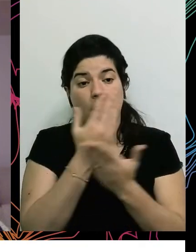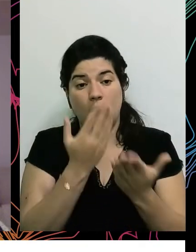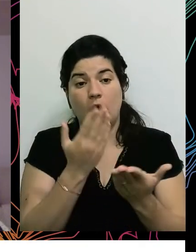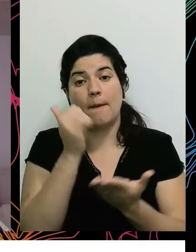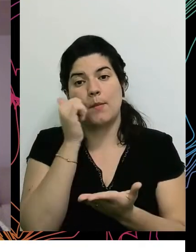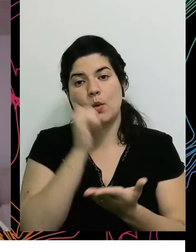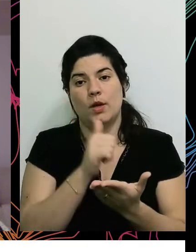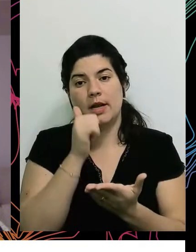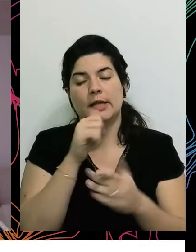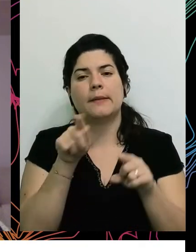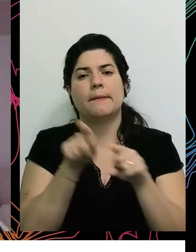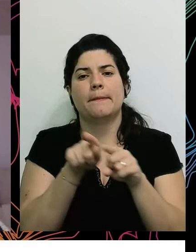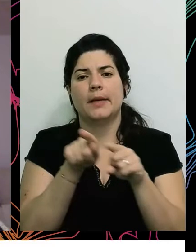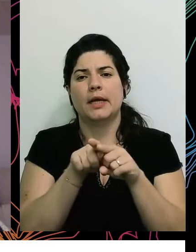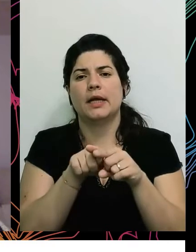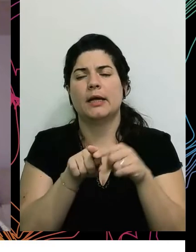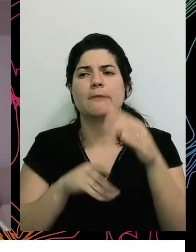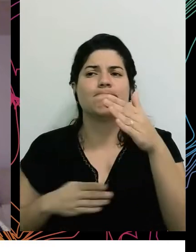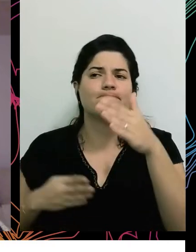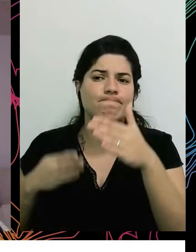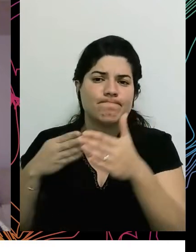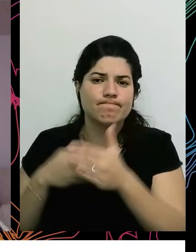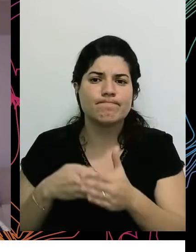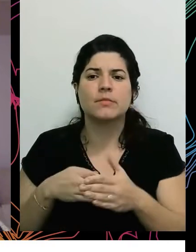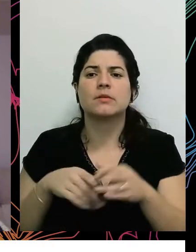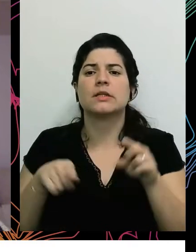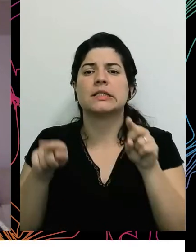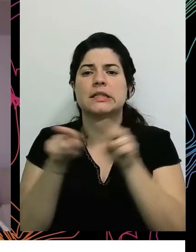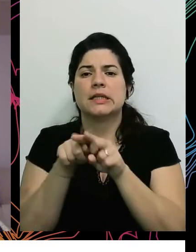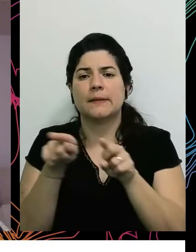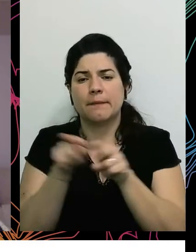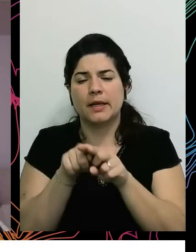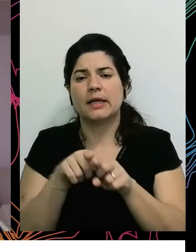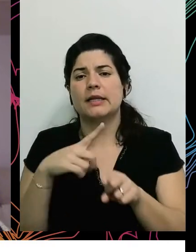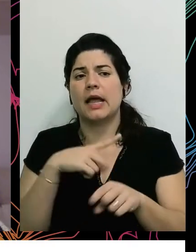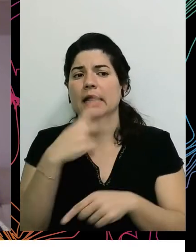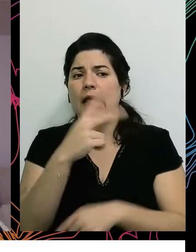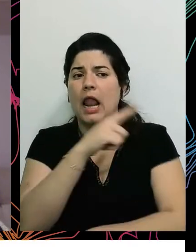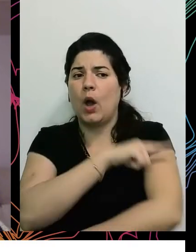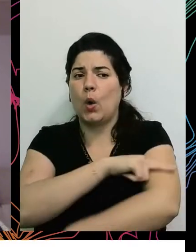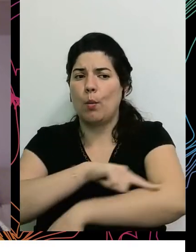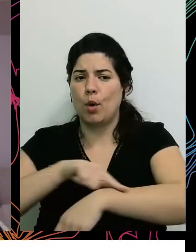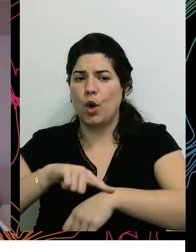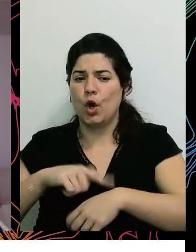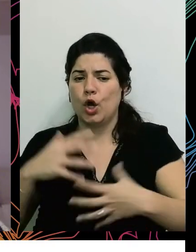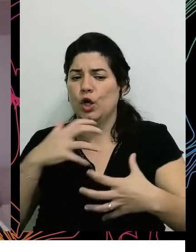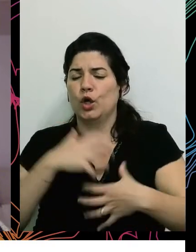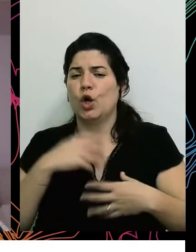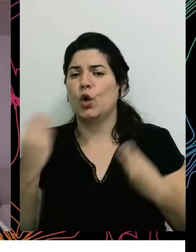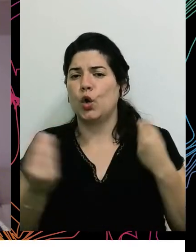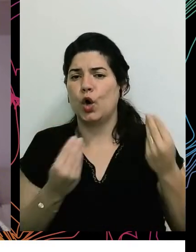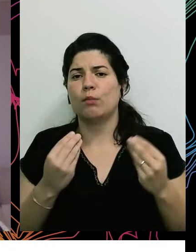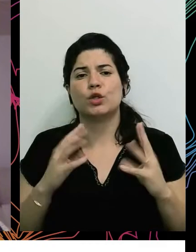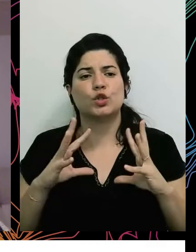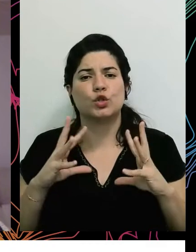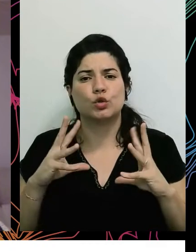os obstáculos, os sabotadores do comportamento delas, que faz parte de todo um ambiente